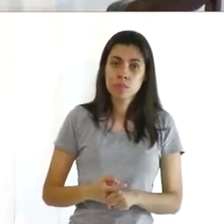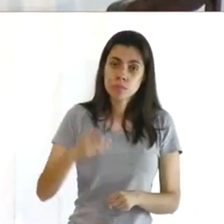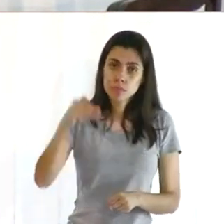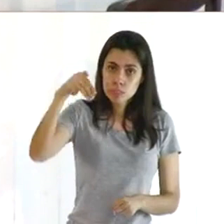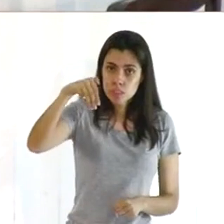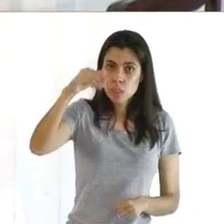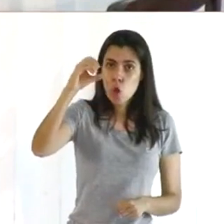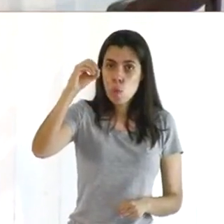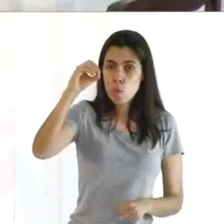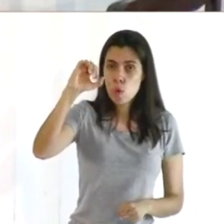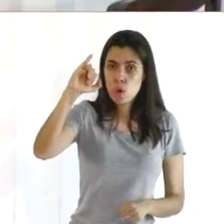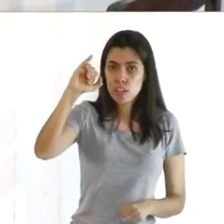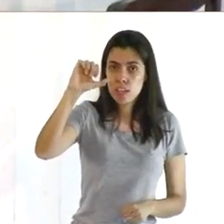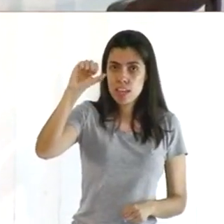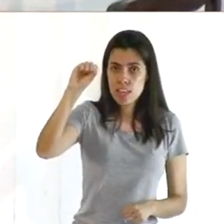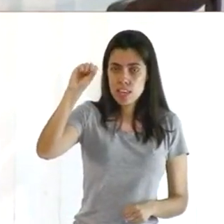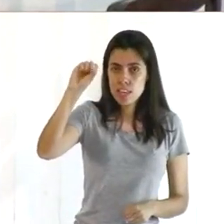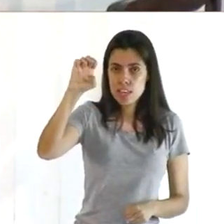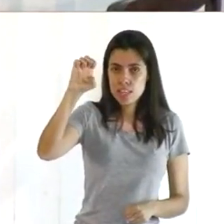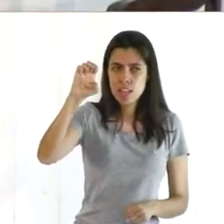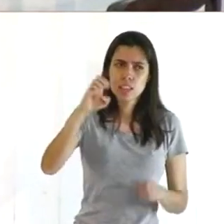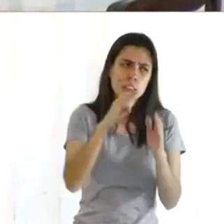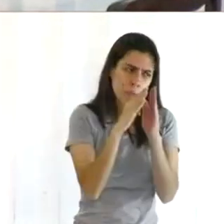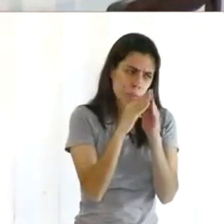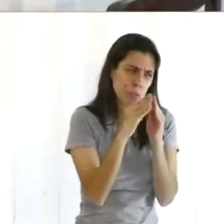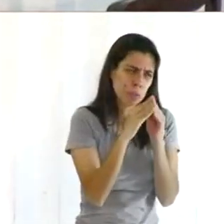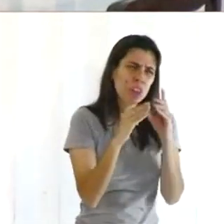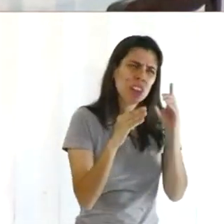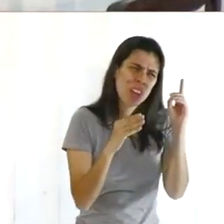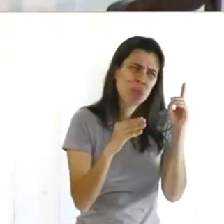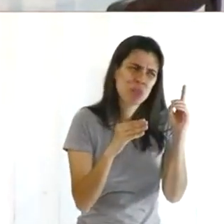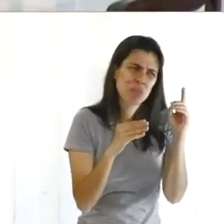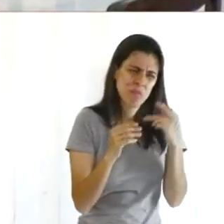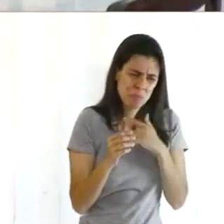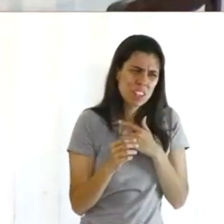Senhor, espera aí, tenha misericórdia do teu povo.